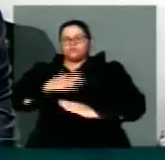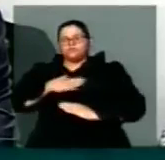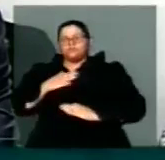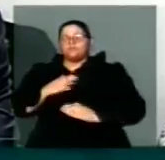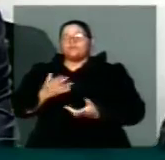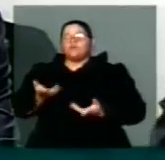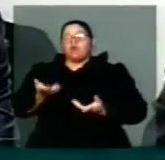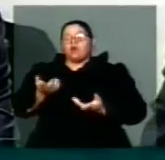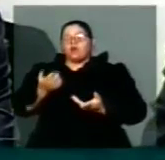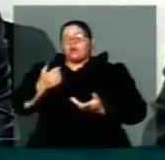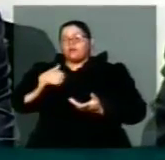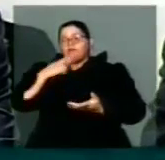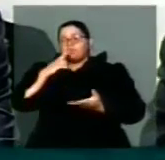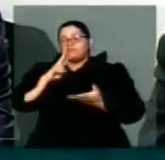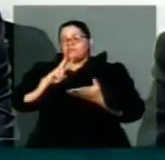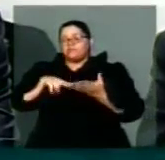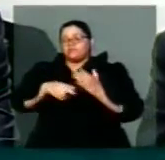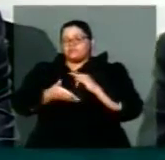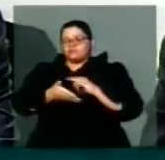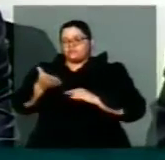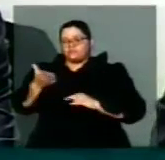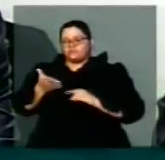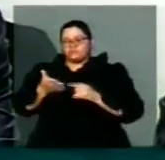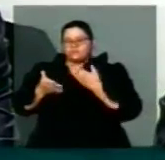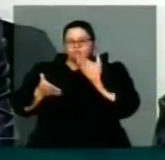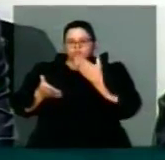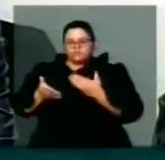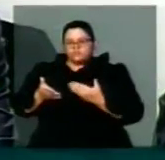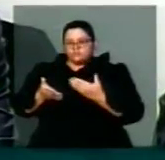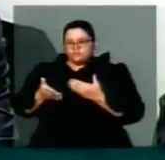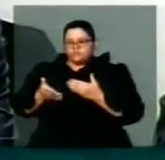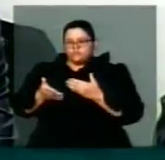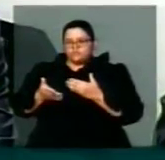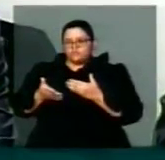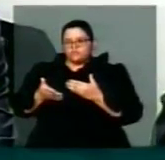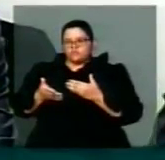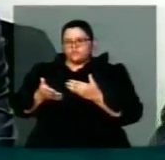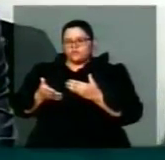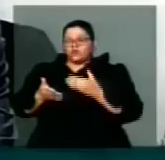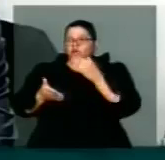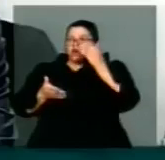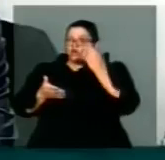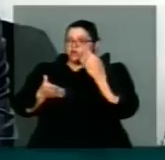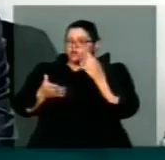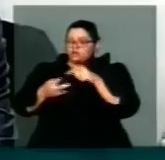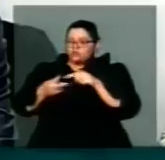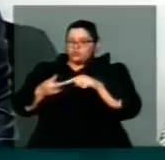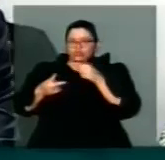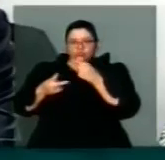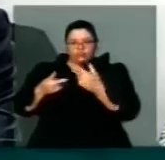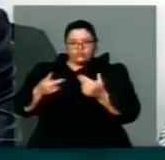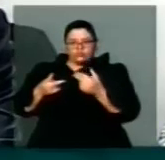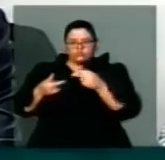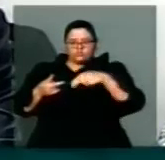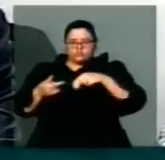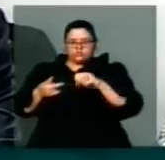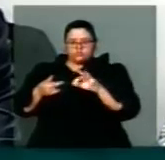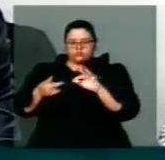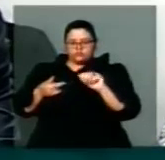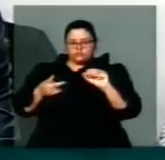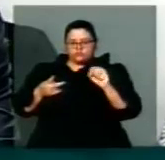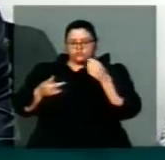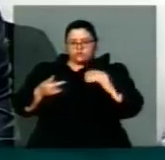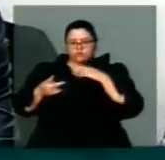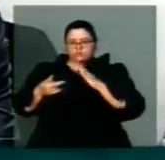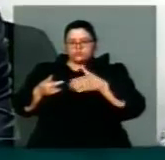petição, e a petição, ela parte, inclusive já emiti 2 notas, uma no sábado, quando eu li a petição, e uma no domingo,